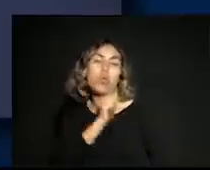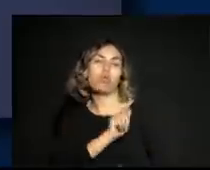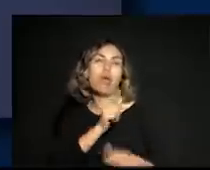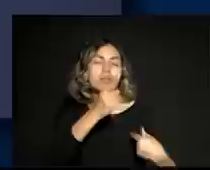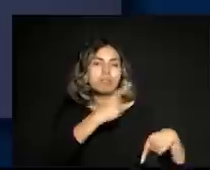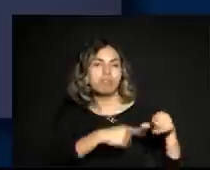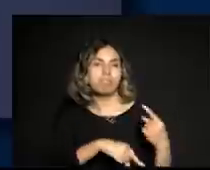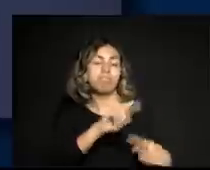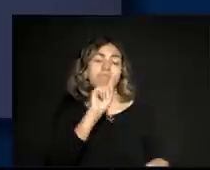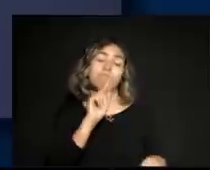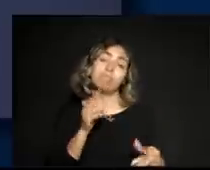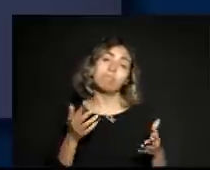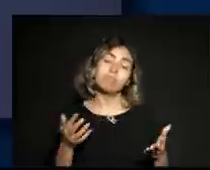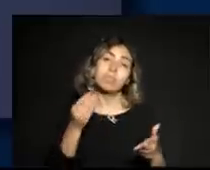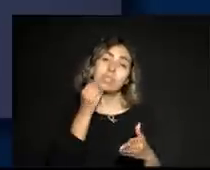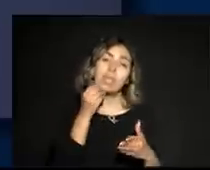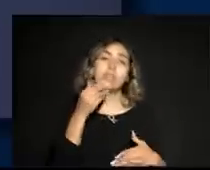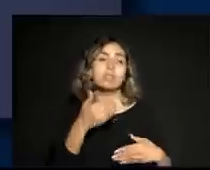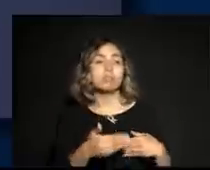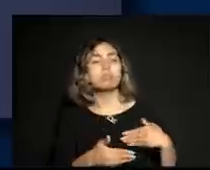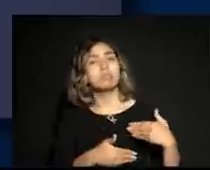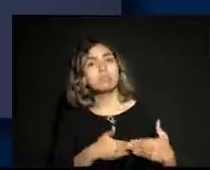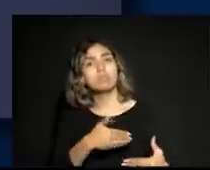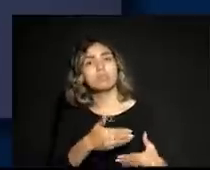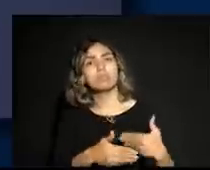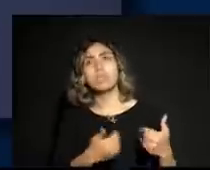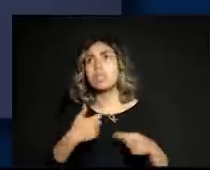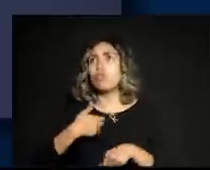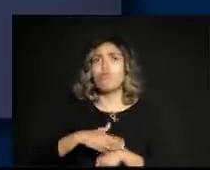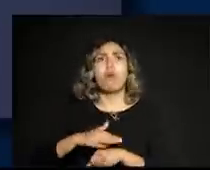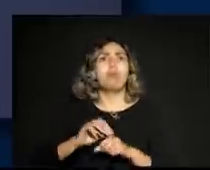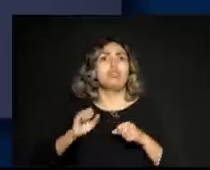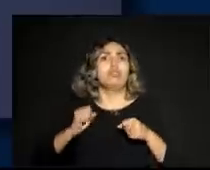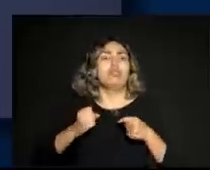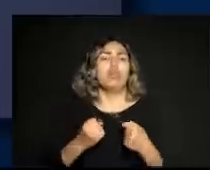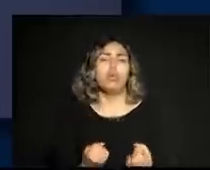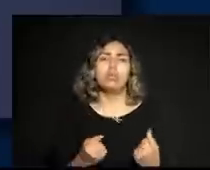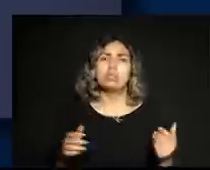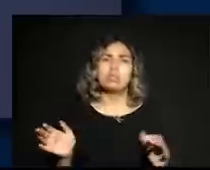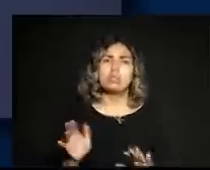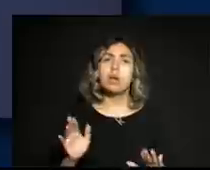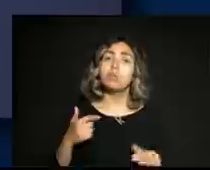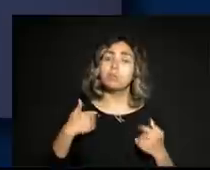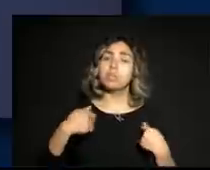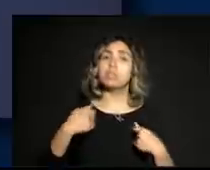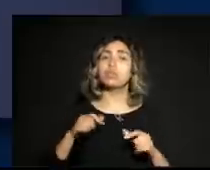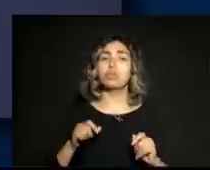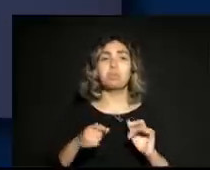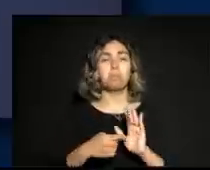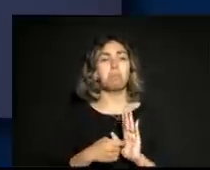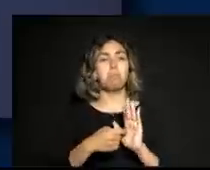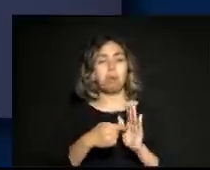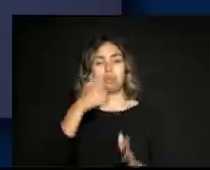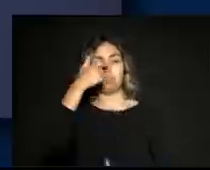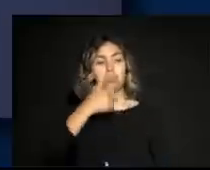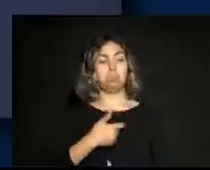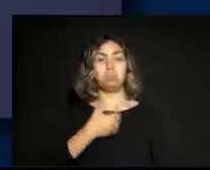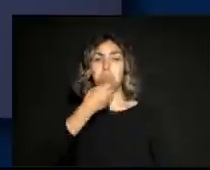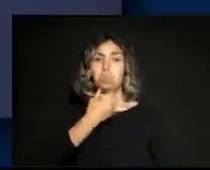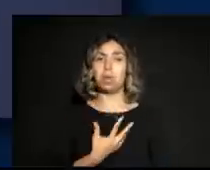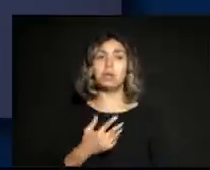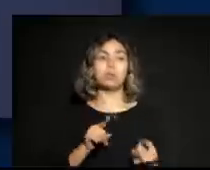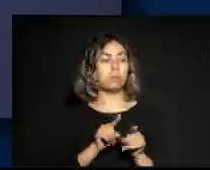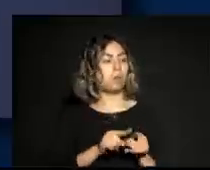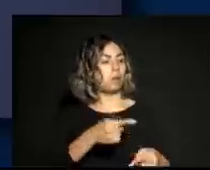é e a gente está nesse caminho natural a gente precisa fazer muito a gente vai mostrar Bom Comportamento fazer nossas